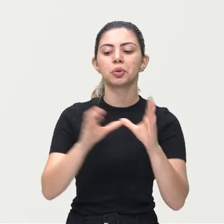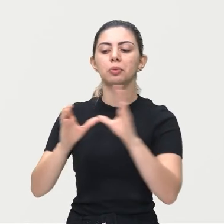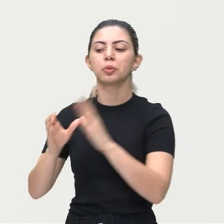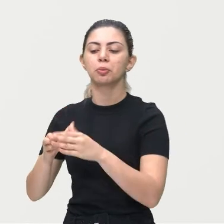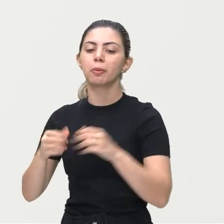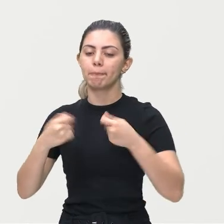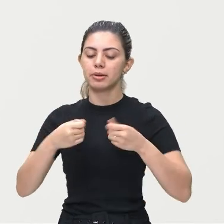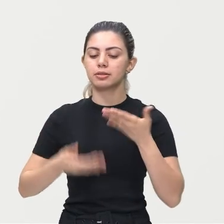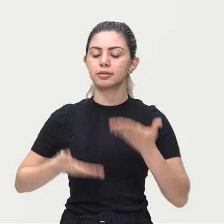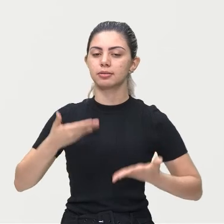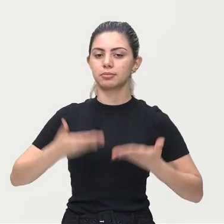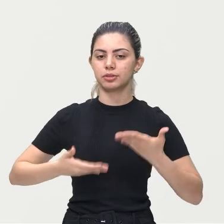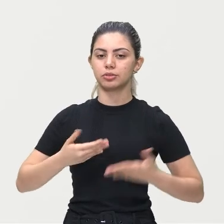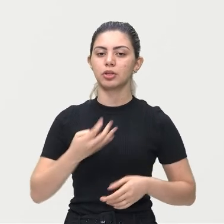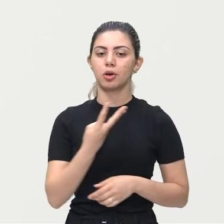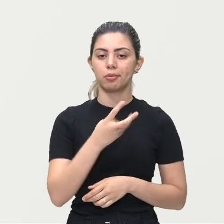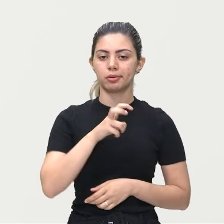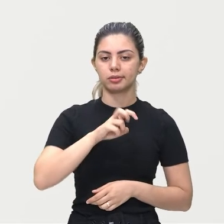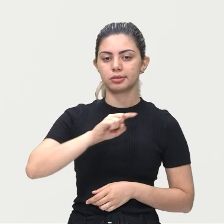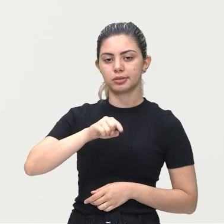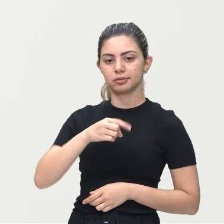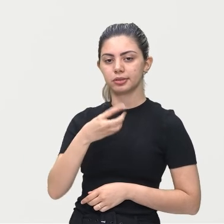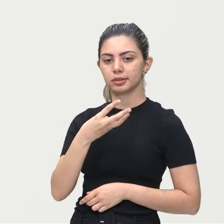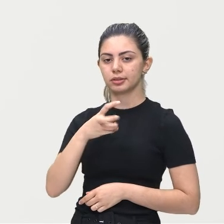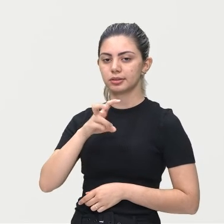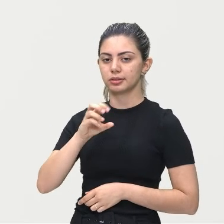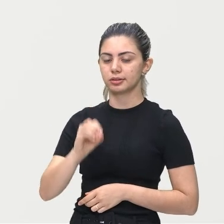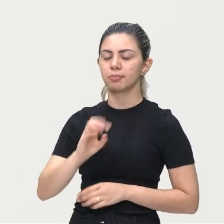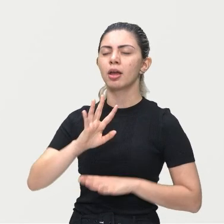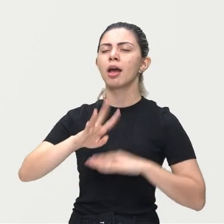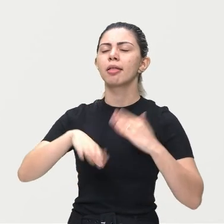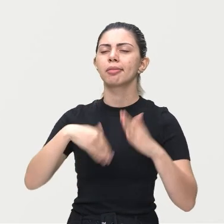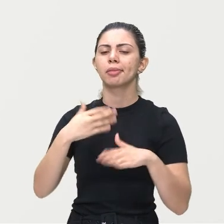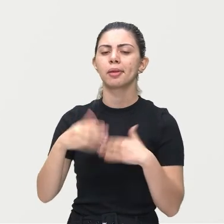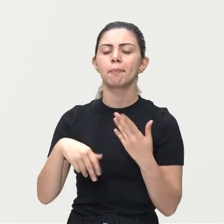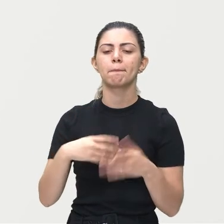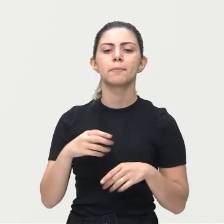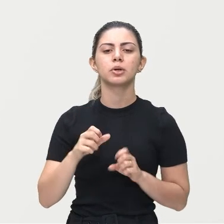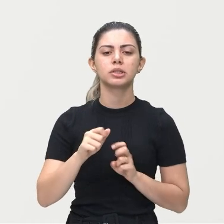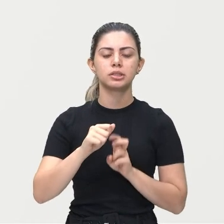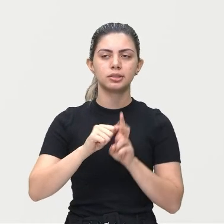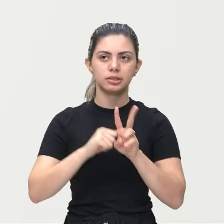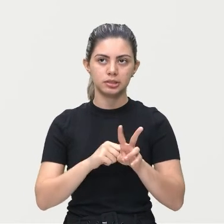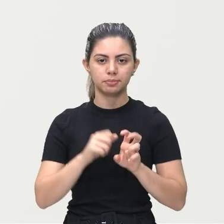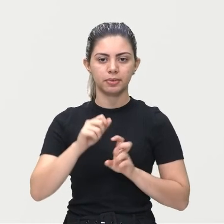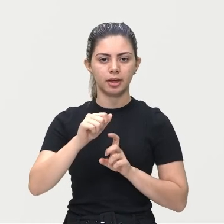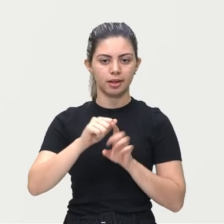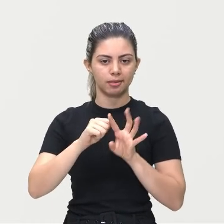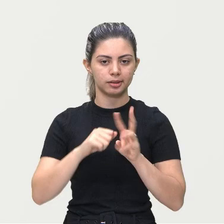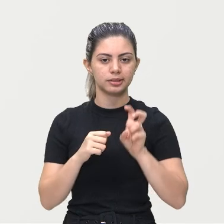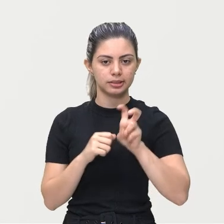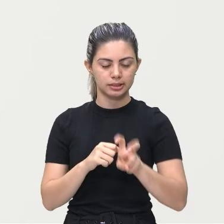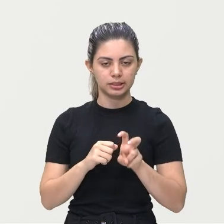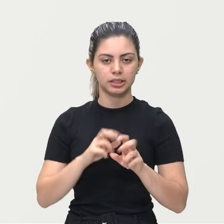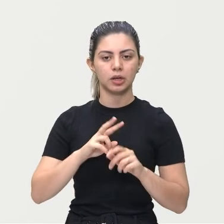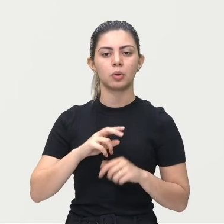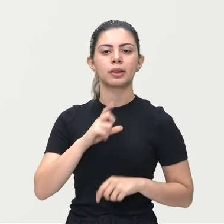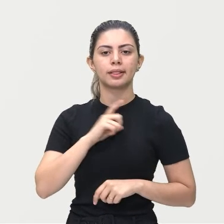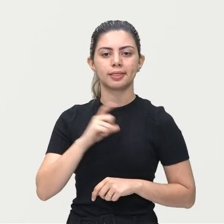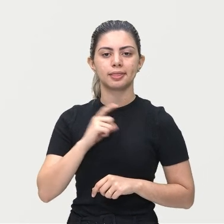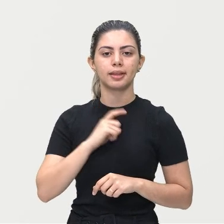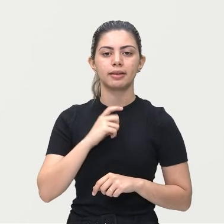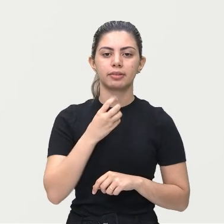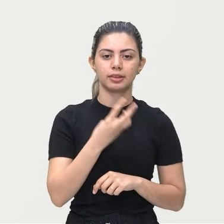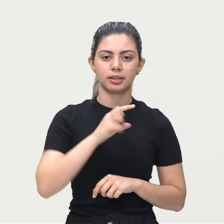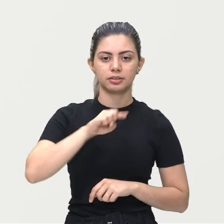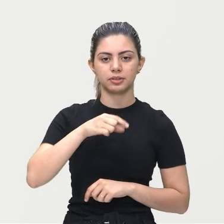Estava pesando isso. Depois, passou algum tempo, 5 meses, ele estava pesando 3,150 quilogramas a